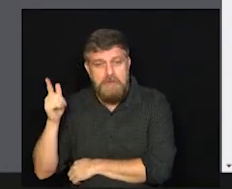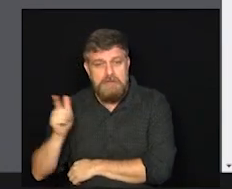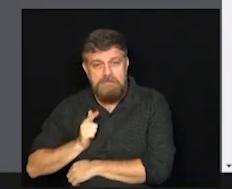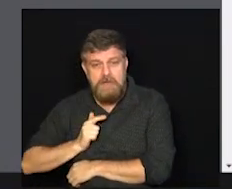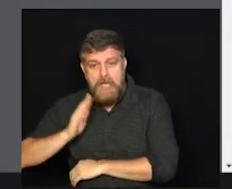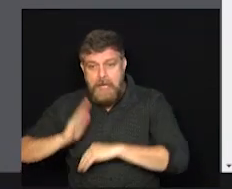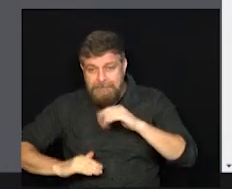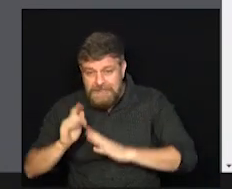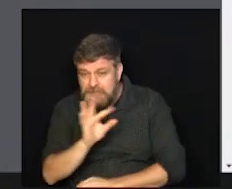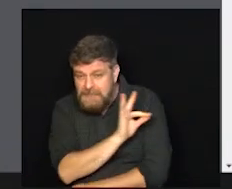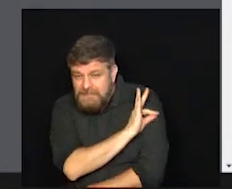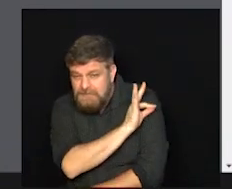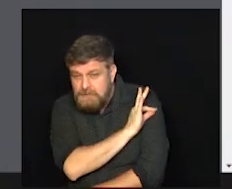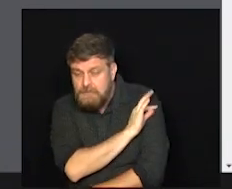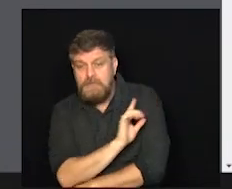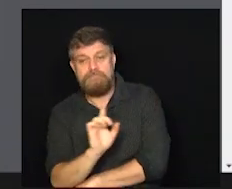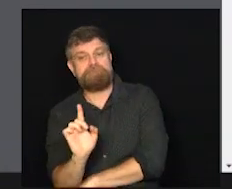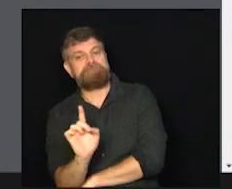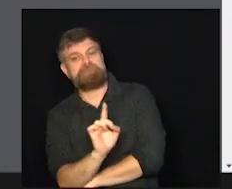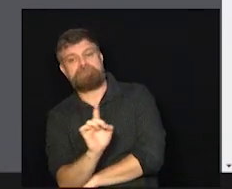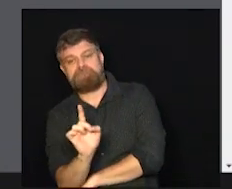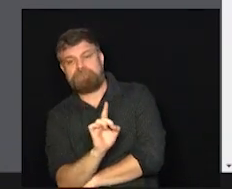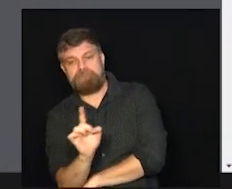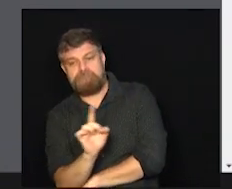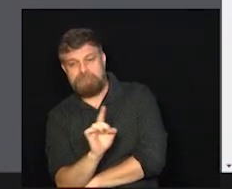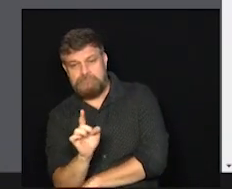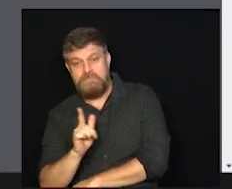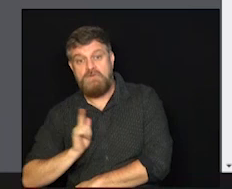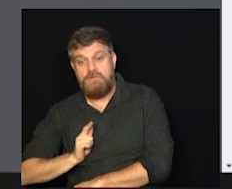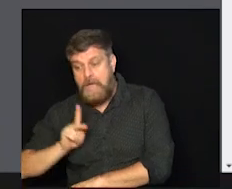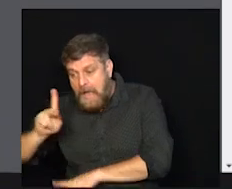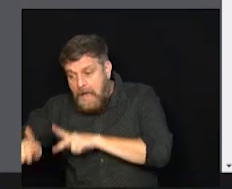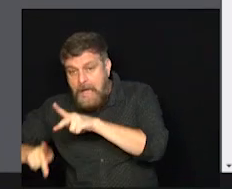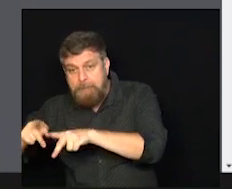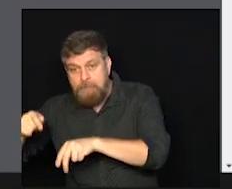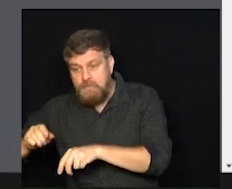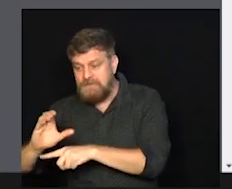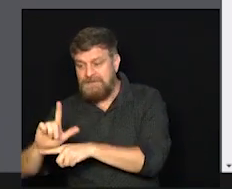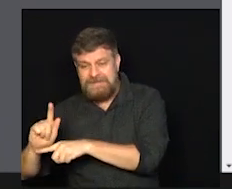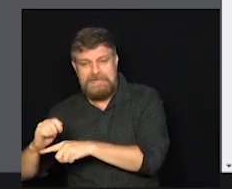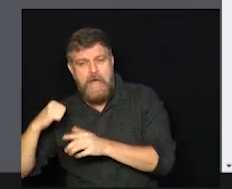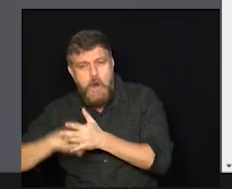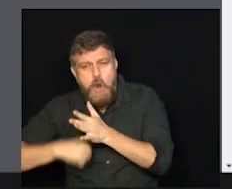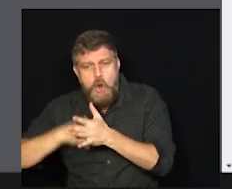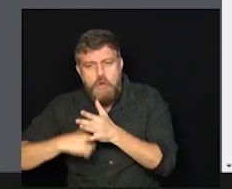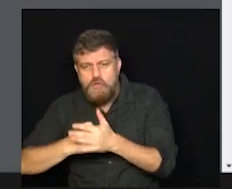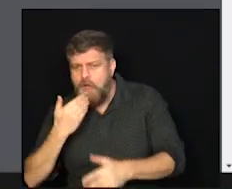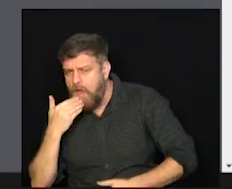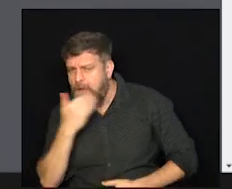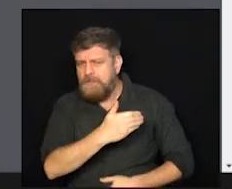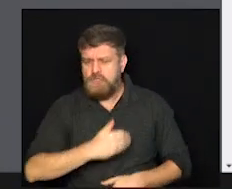da Prefeitura de Campinas. Não foi, não. Foi uma grande reivindicação da população à Prefeitura de Campinas. Eu acho que isso tem que ser